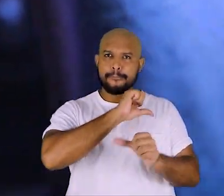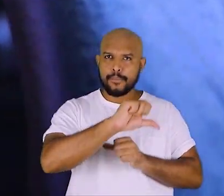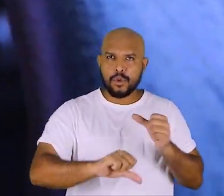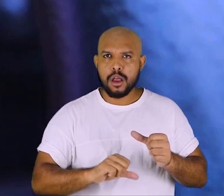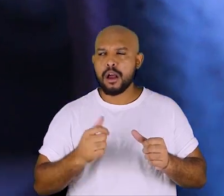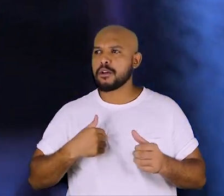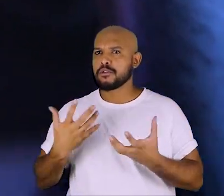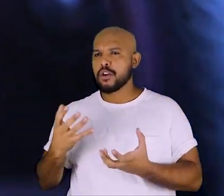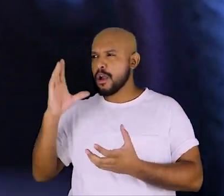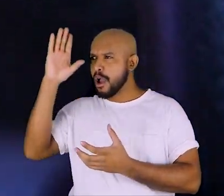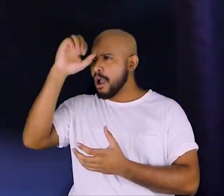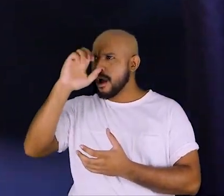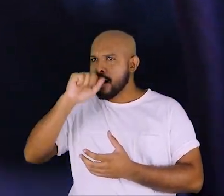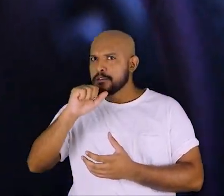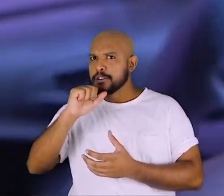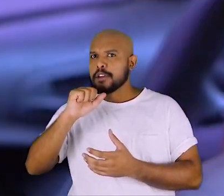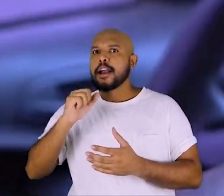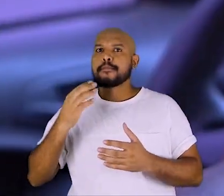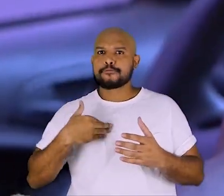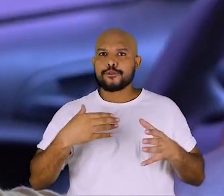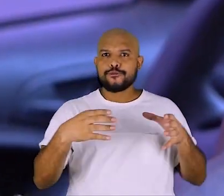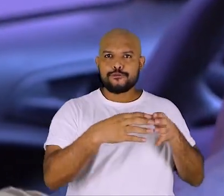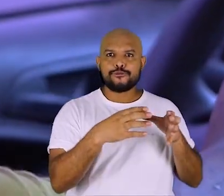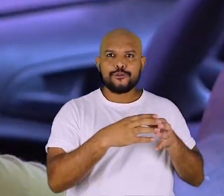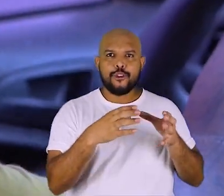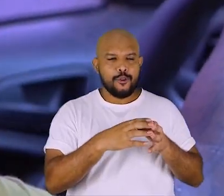português. Então